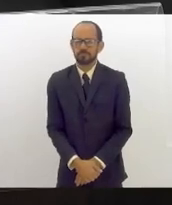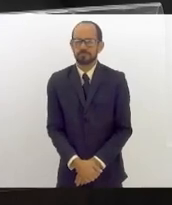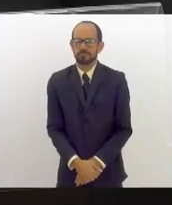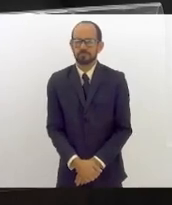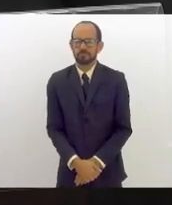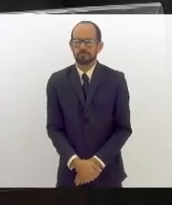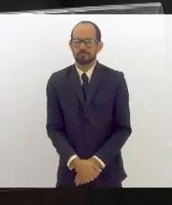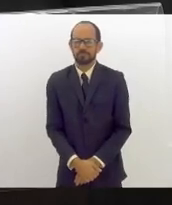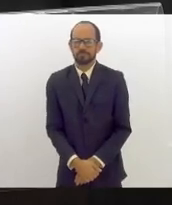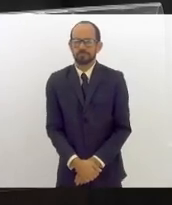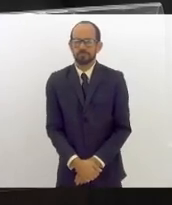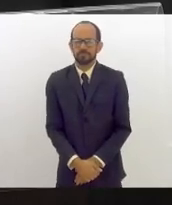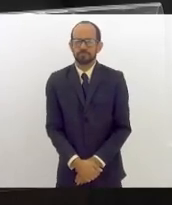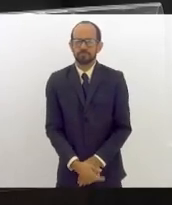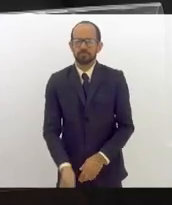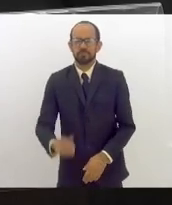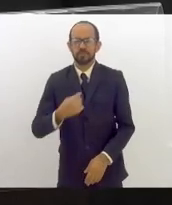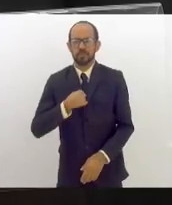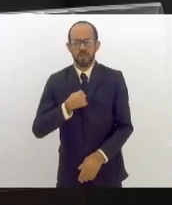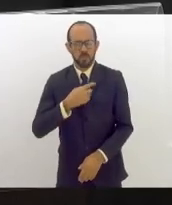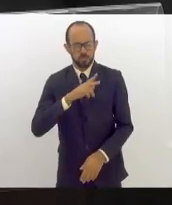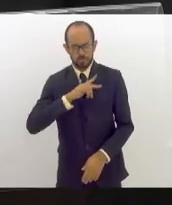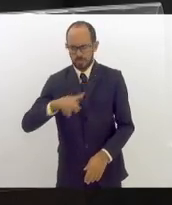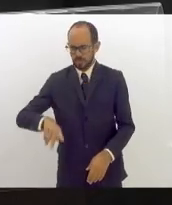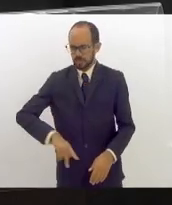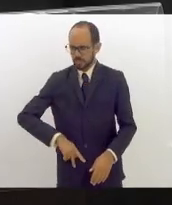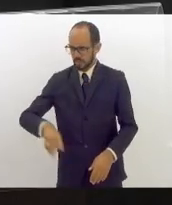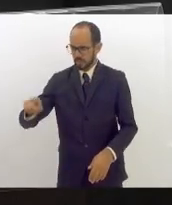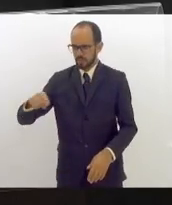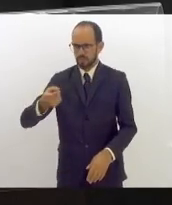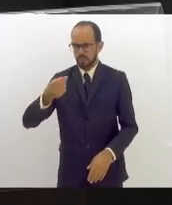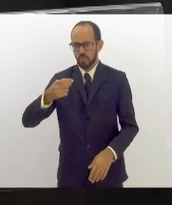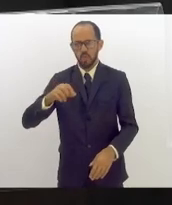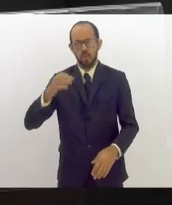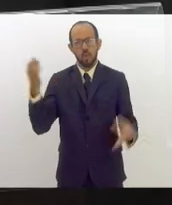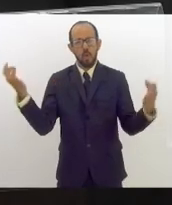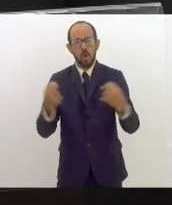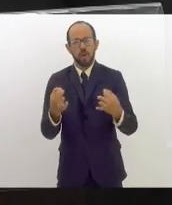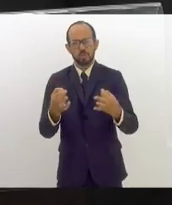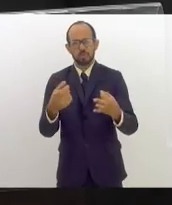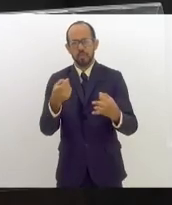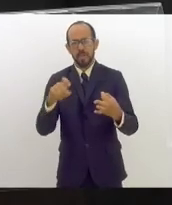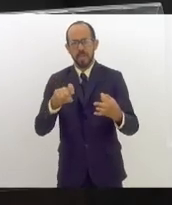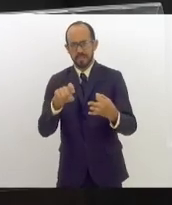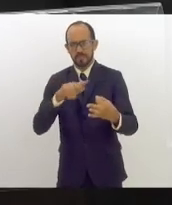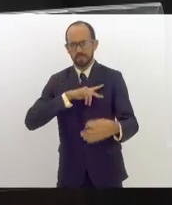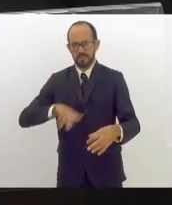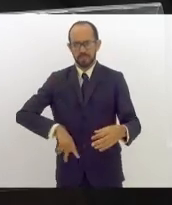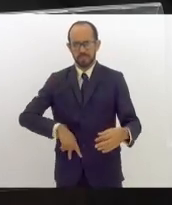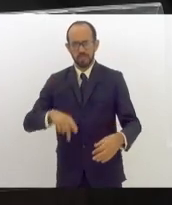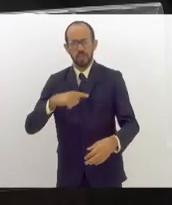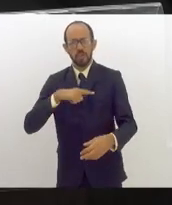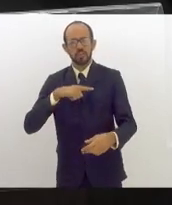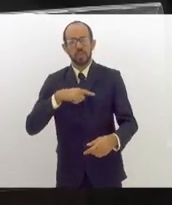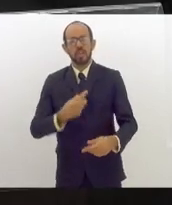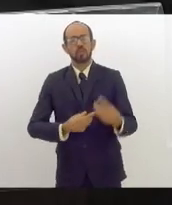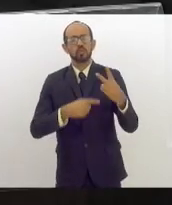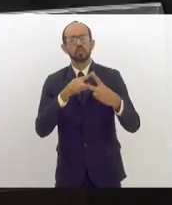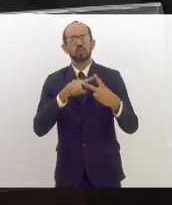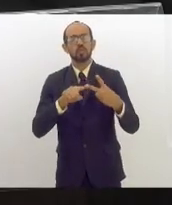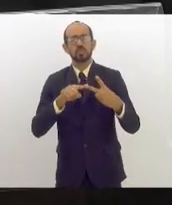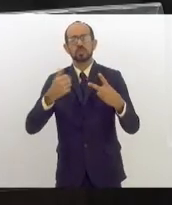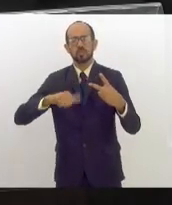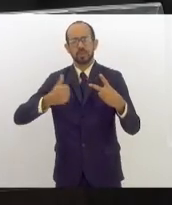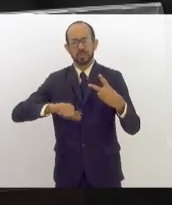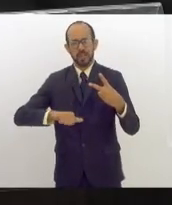eu presente eu sou um ótimo ex-presidente eu digo que não fui um bom Presidente eu tenho duas qualidades eu sei ser ex-presidente